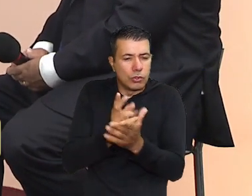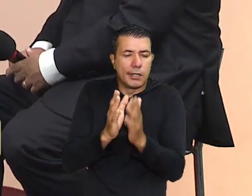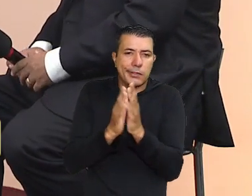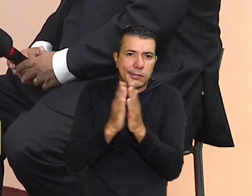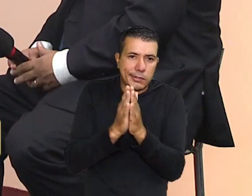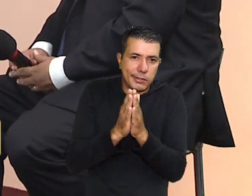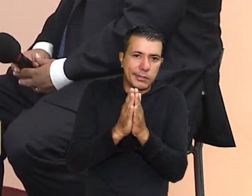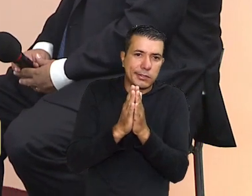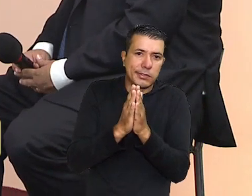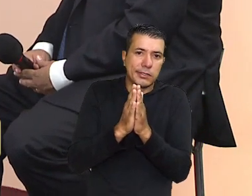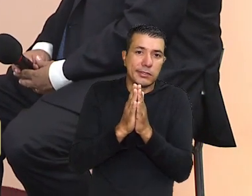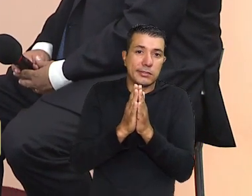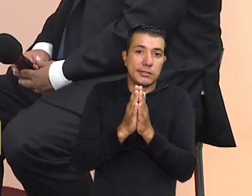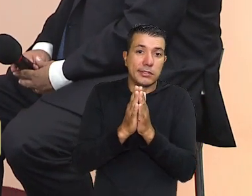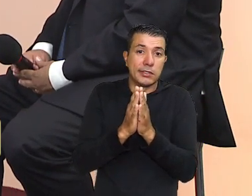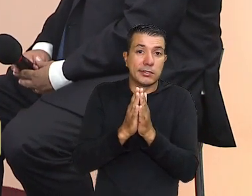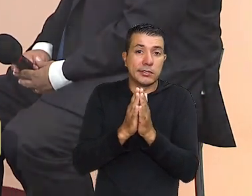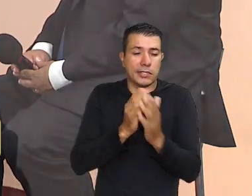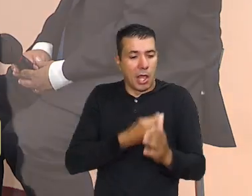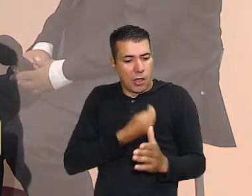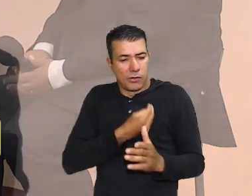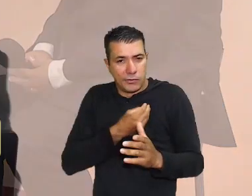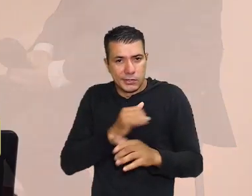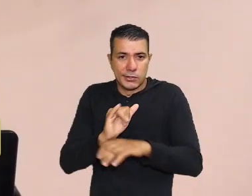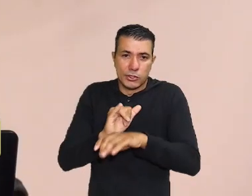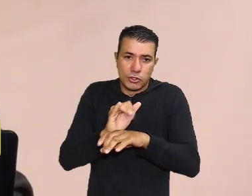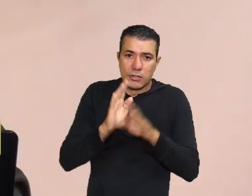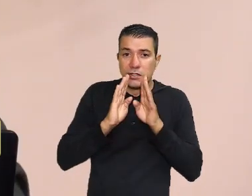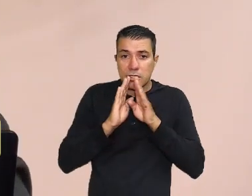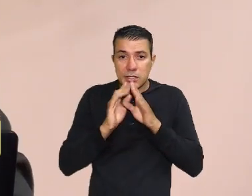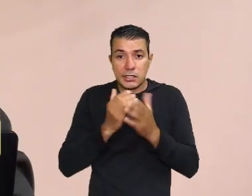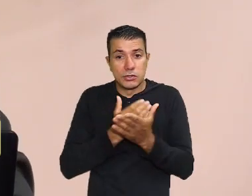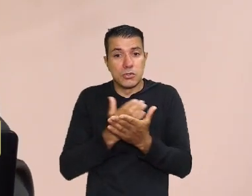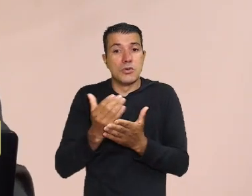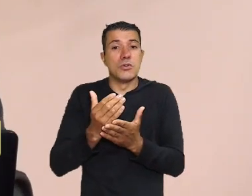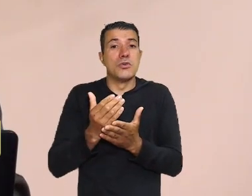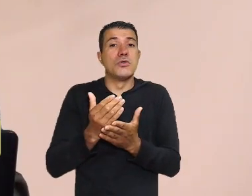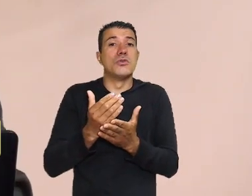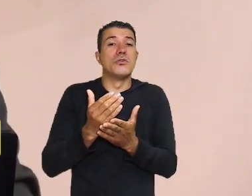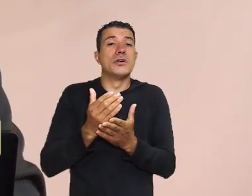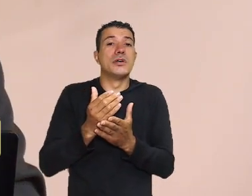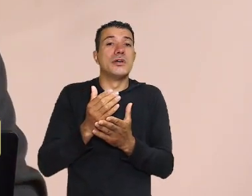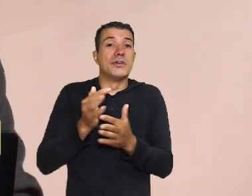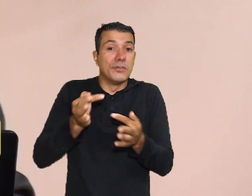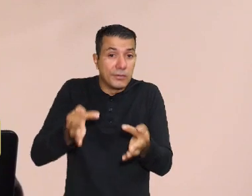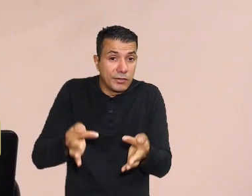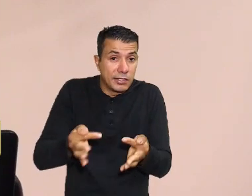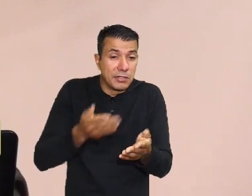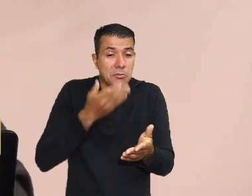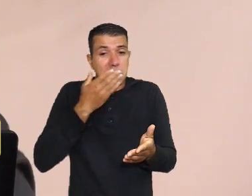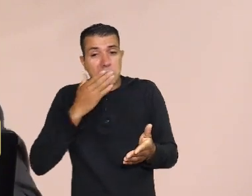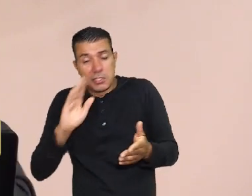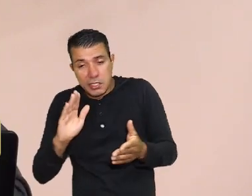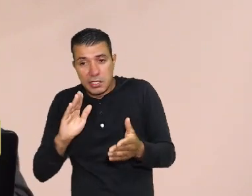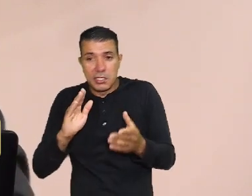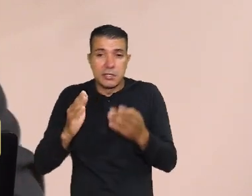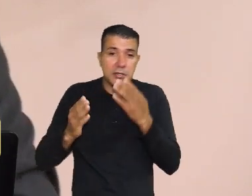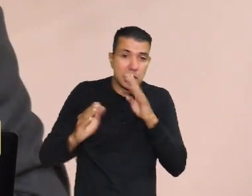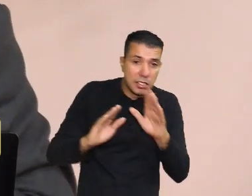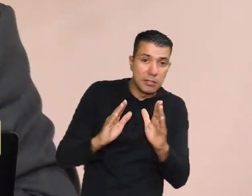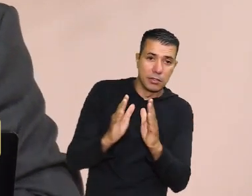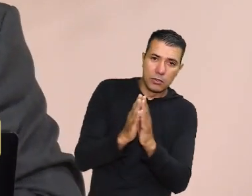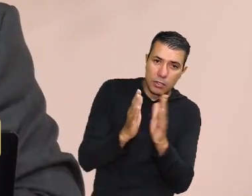E nessas transmissões que estão sendo feitas, desde o início ao fim, nós temos mencionado os pedidos, os agradecimentos, queremos